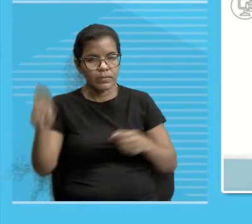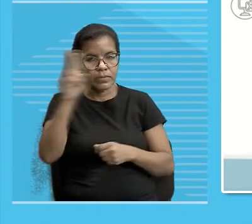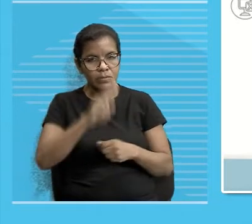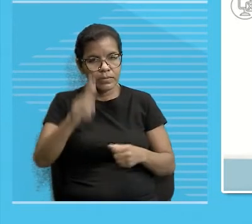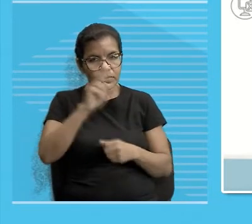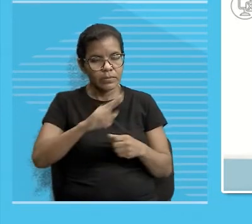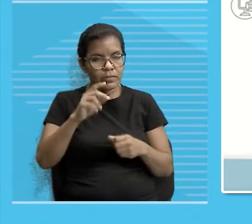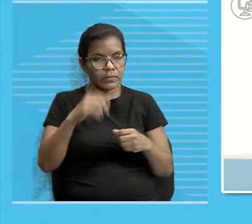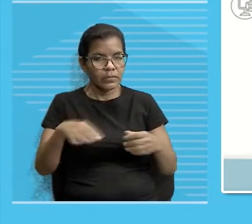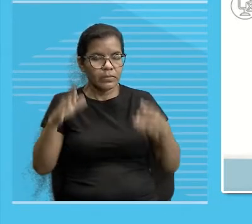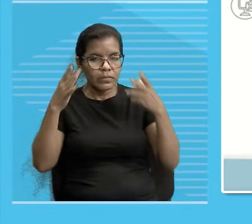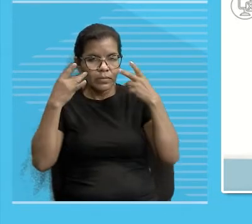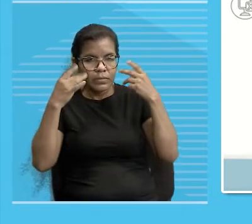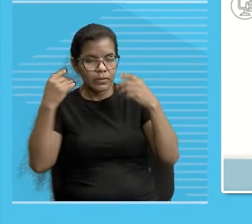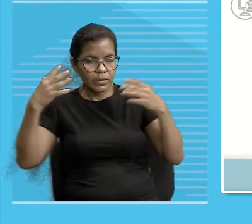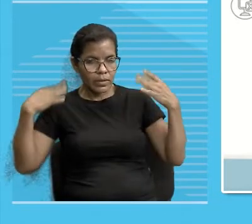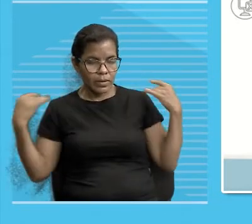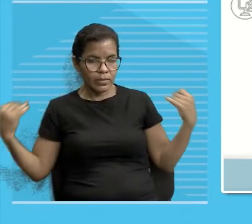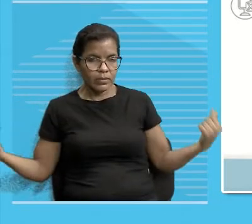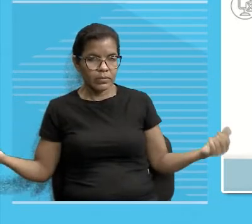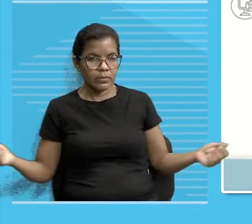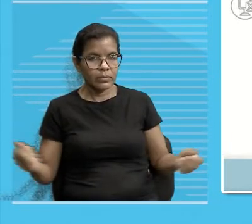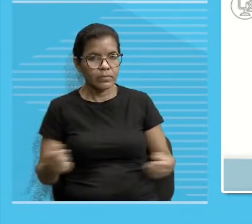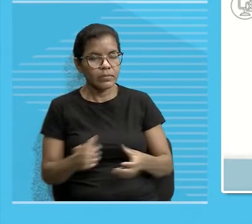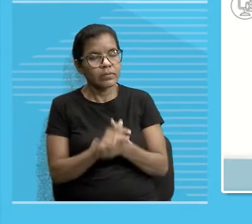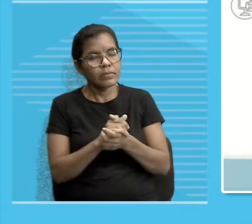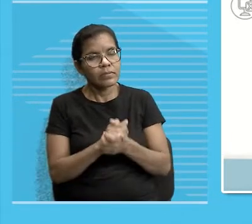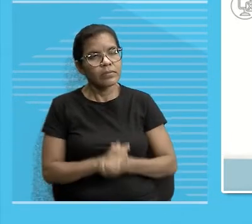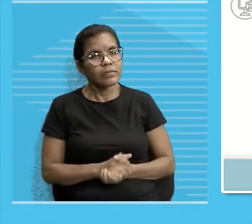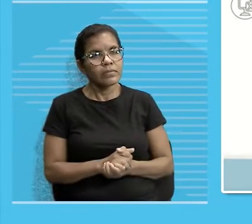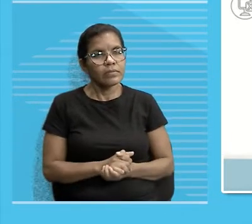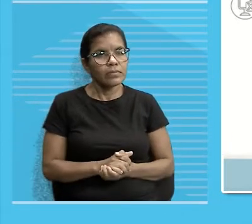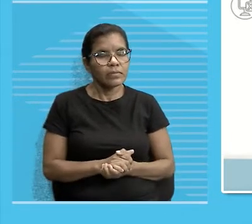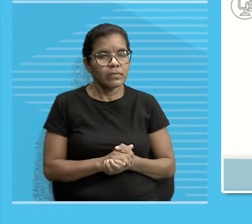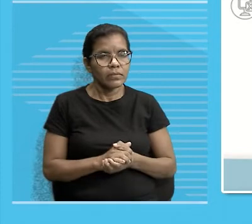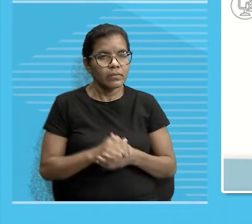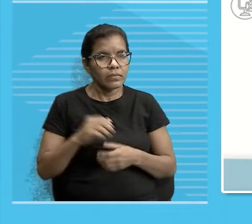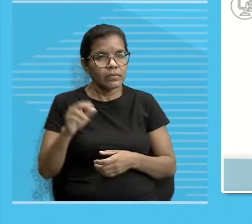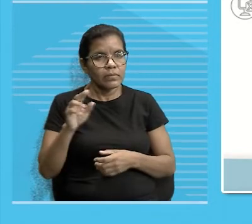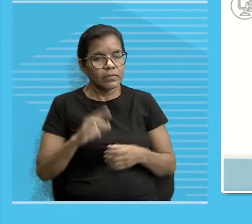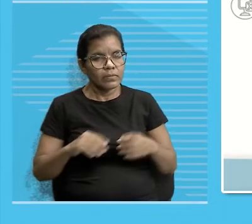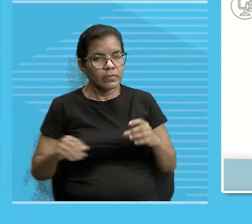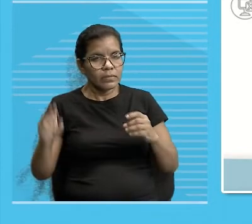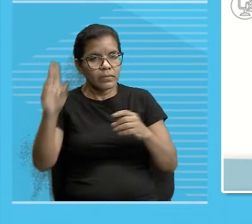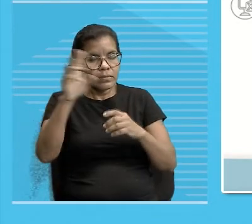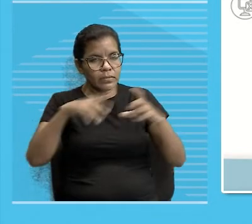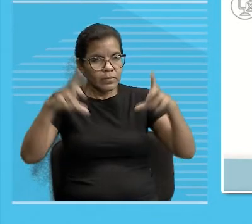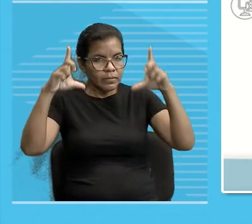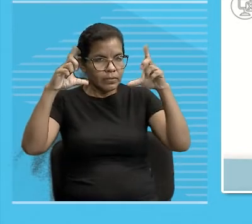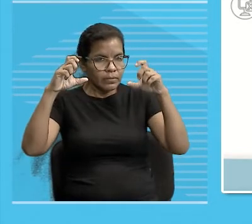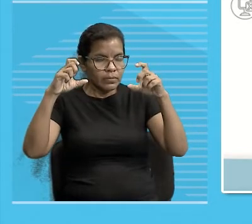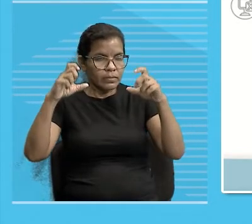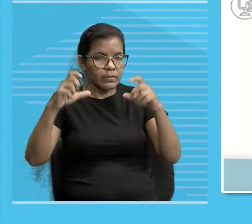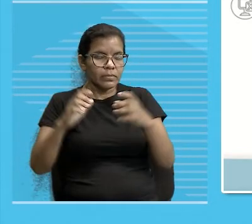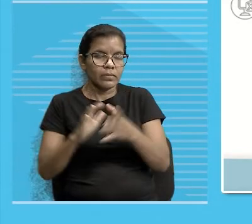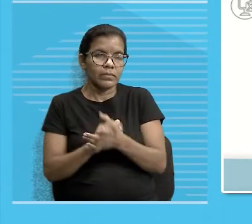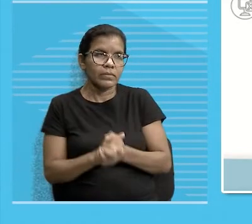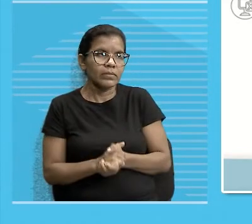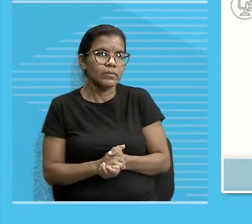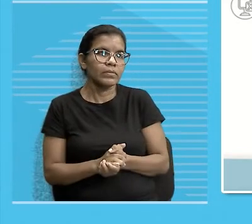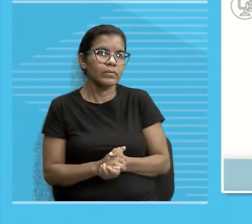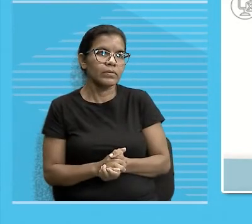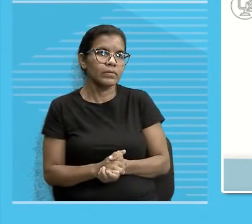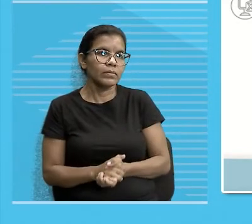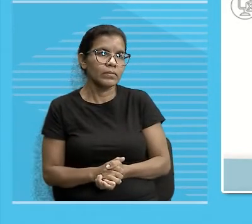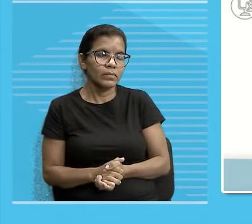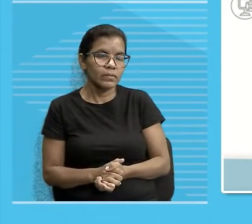de artistas famosos, renomados, né? Eles vão trazer a técnica do retrato. Tá